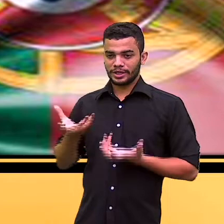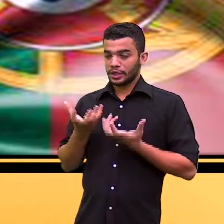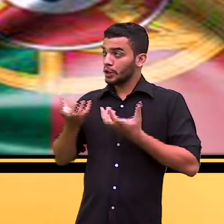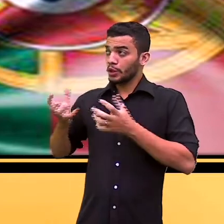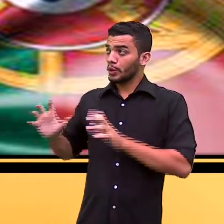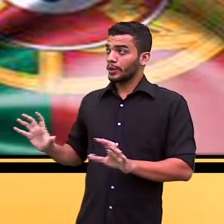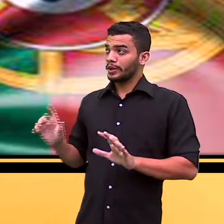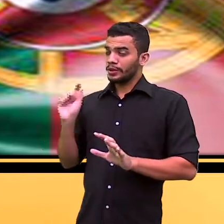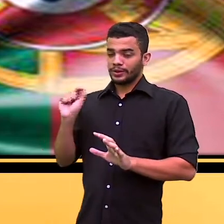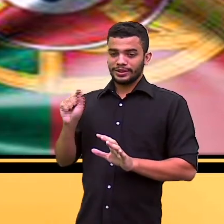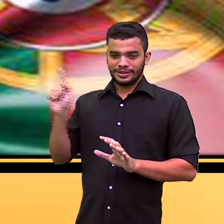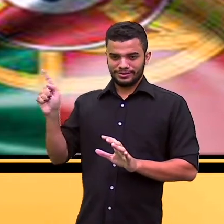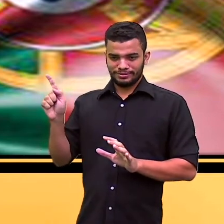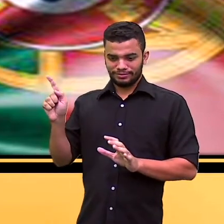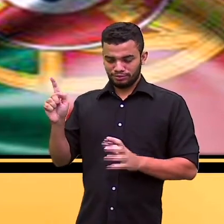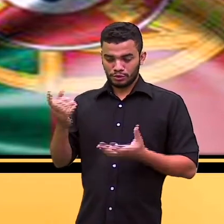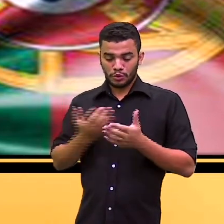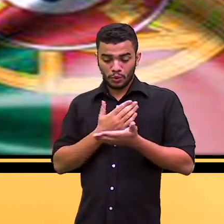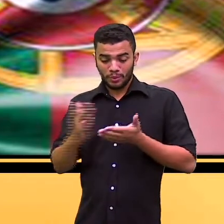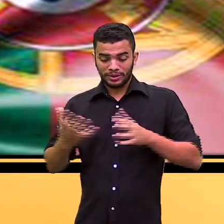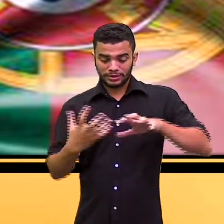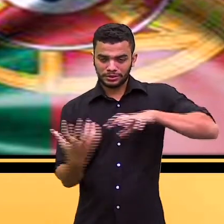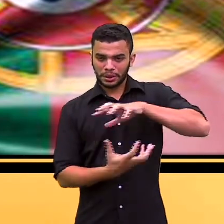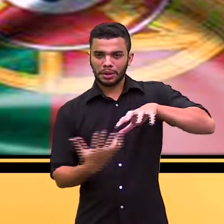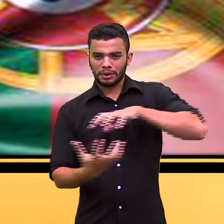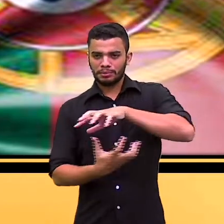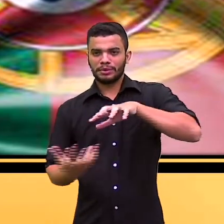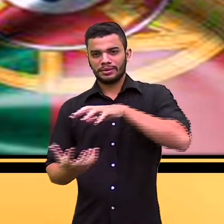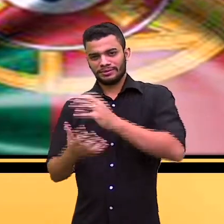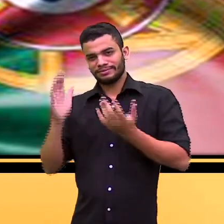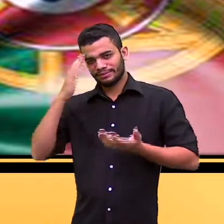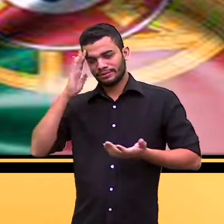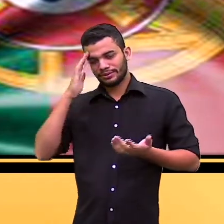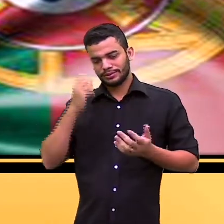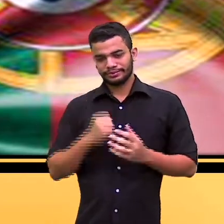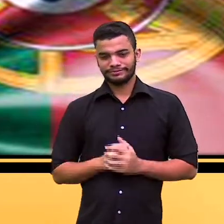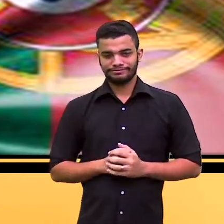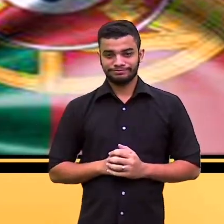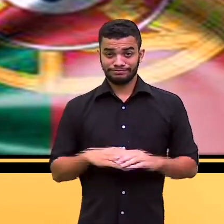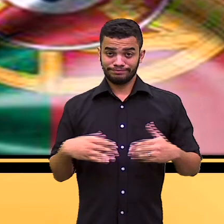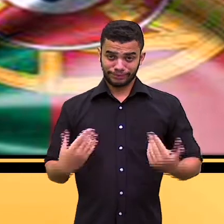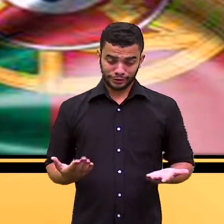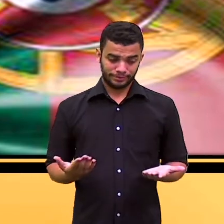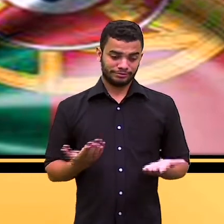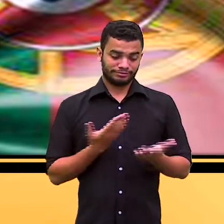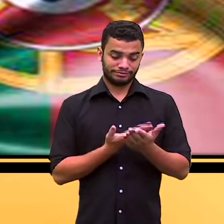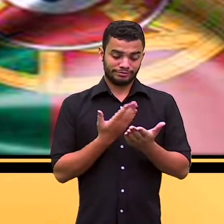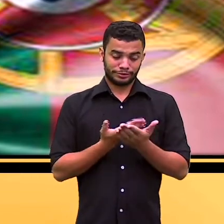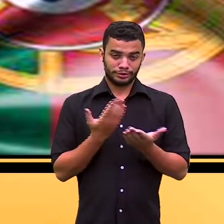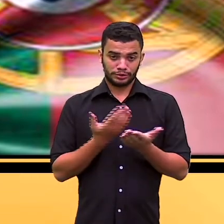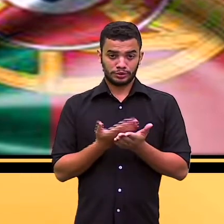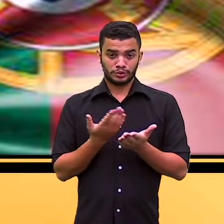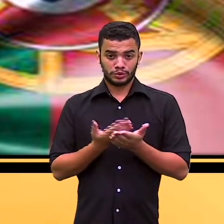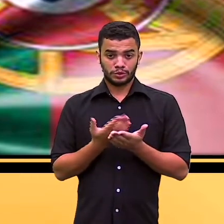eles. Enfim, na nossa aula de hoje nós vimos como que foi a